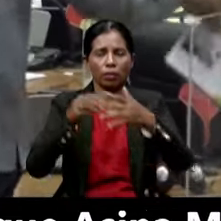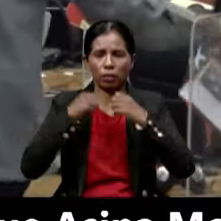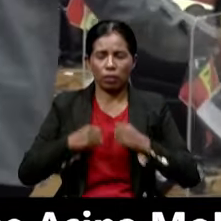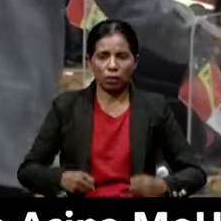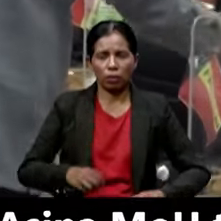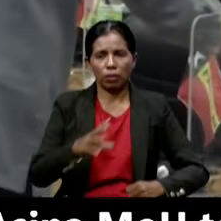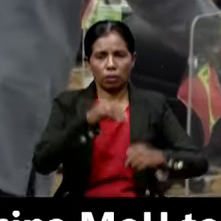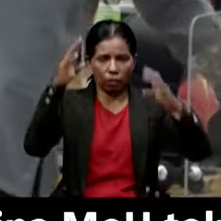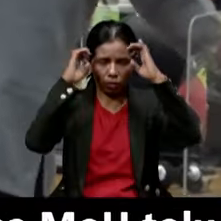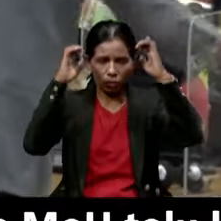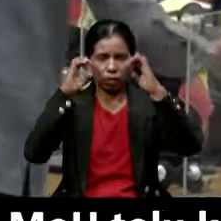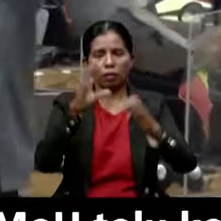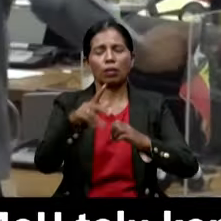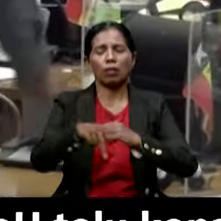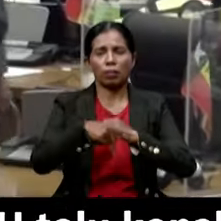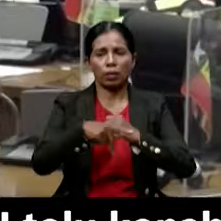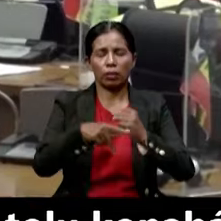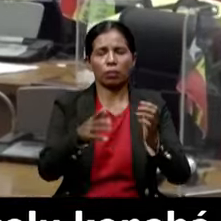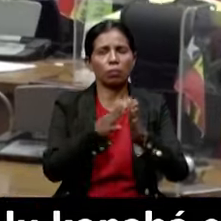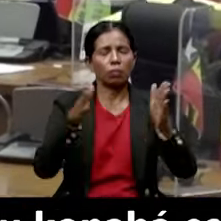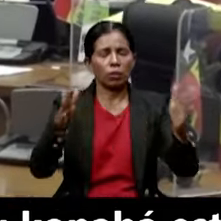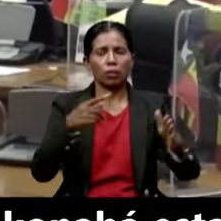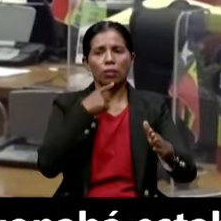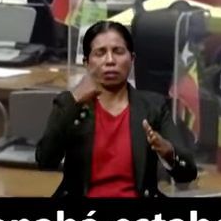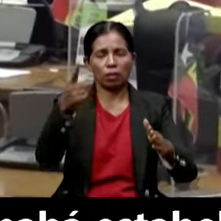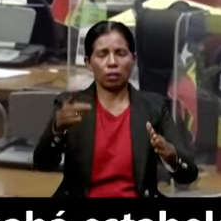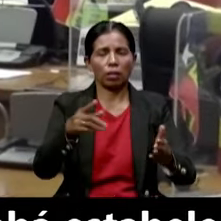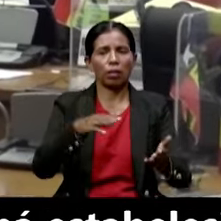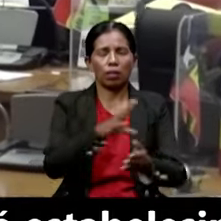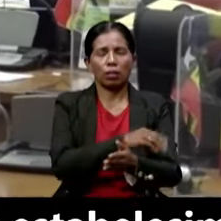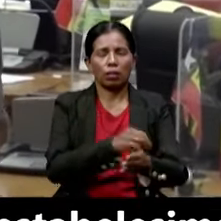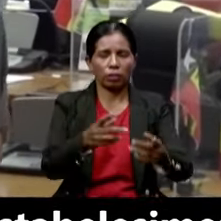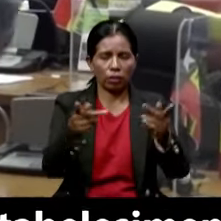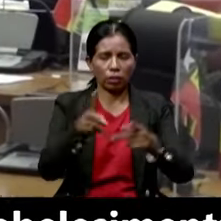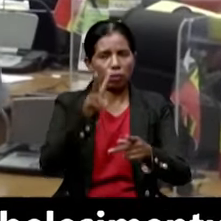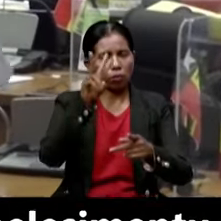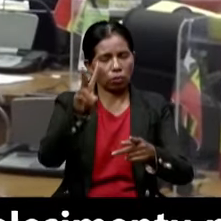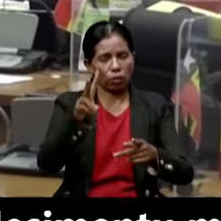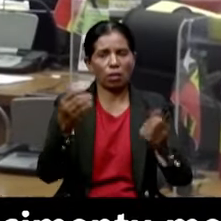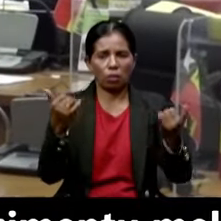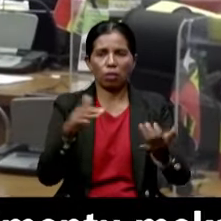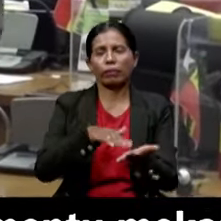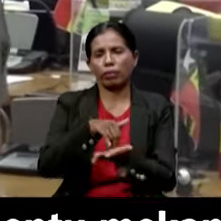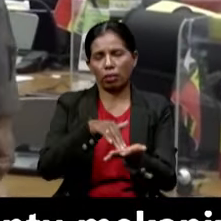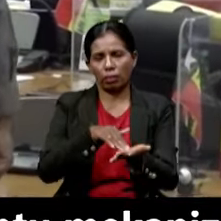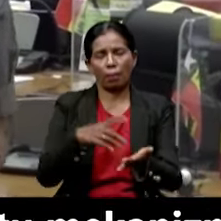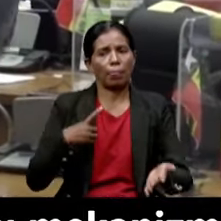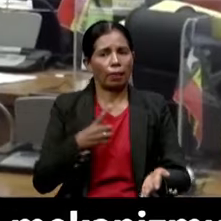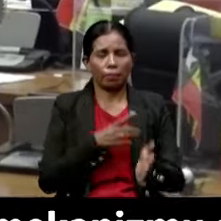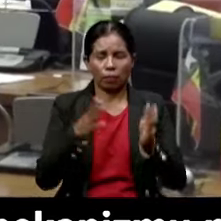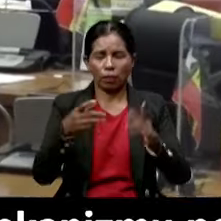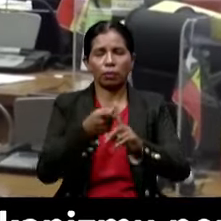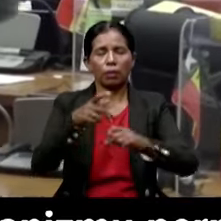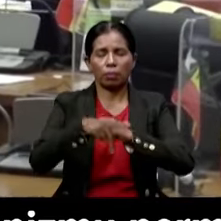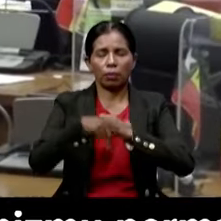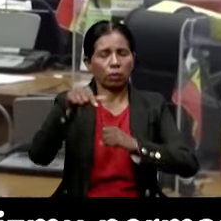no educação, nebe bancada posição considera setor rua ne agora da down e agonia laran. Mas bem deputado Balon Rússia bancada